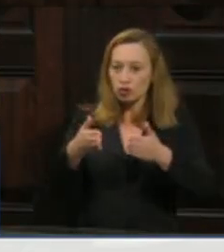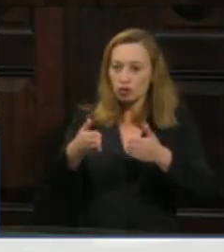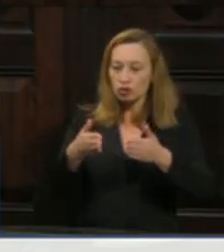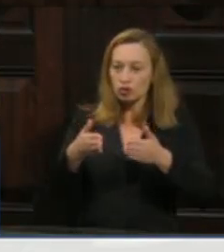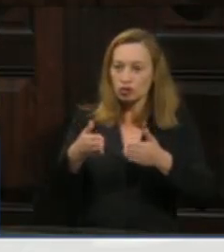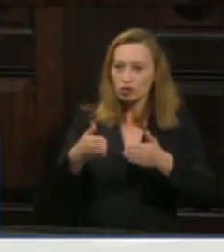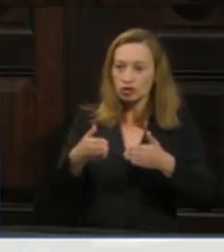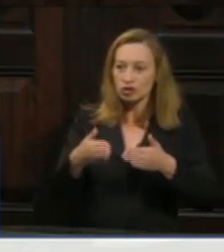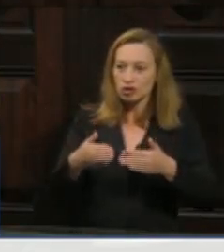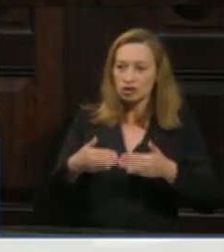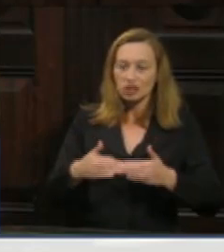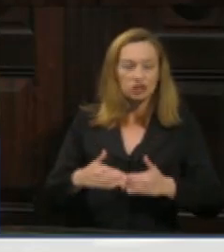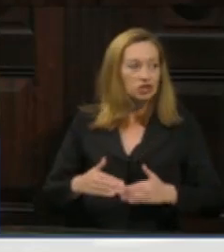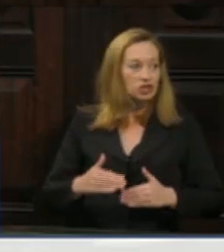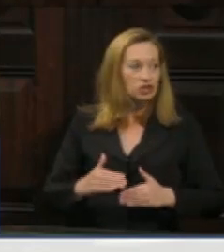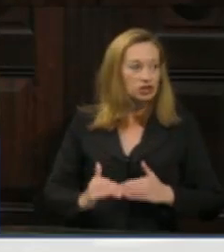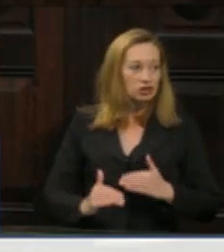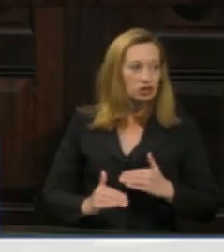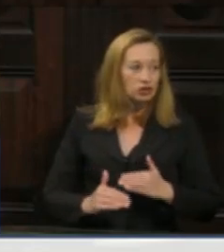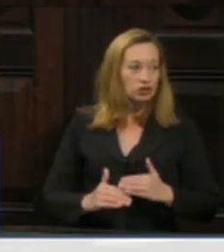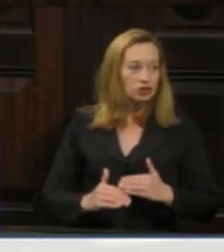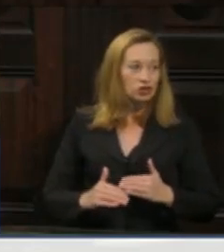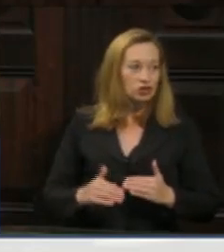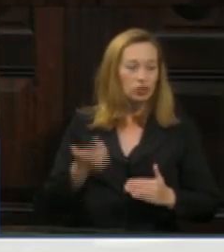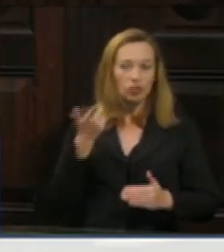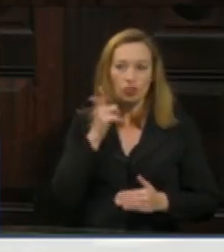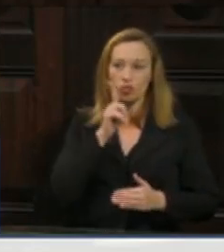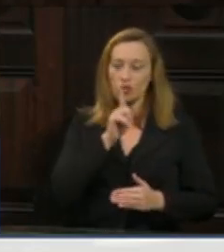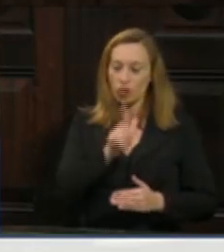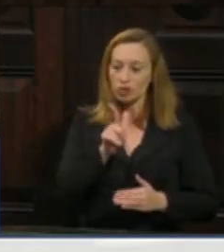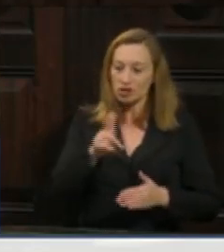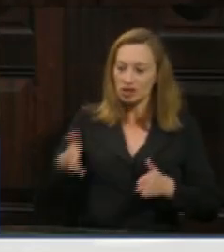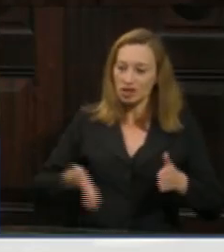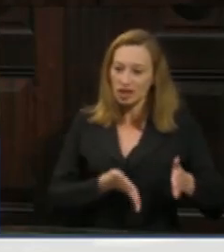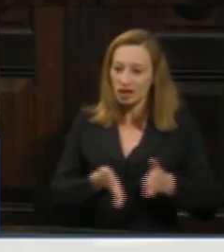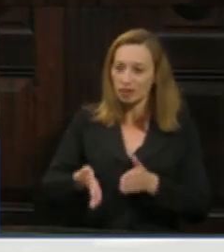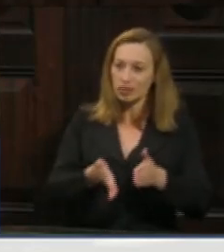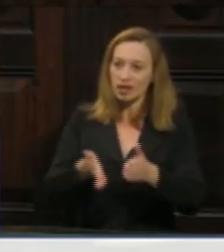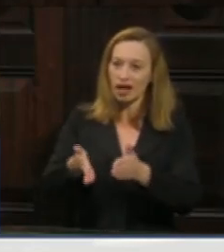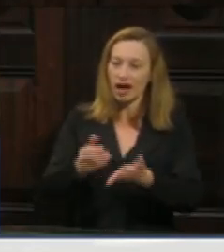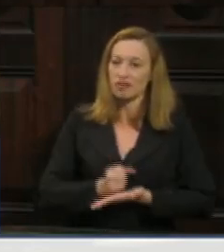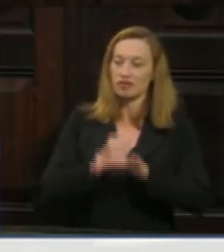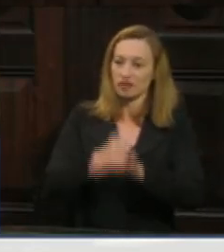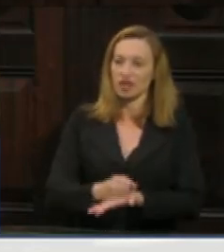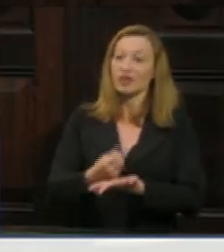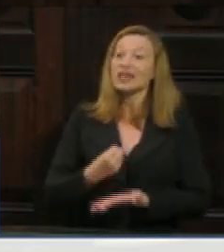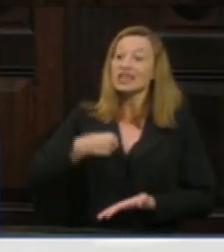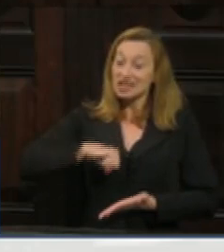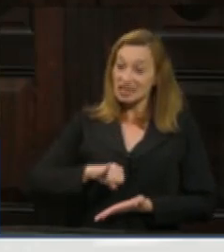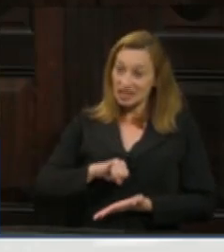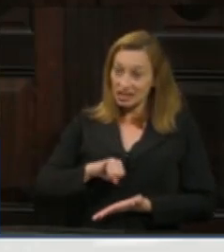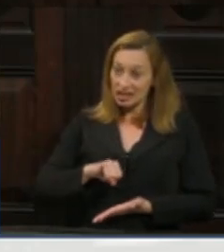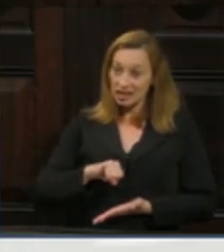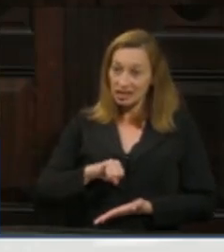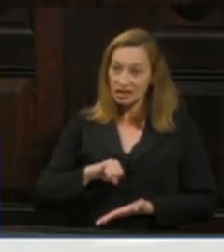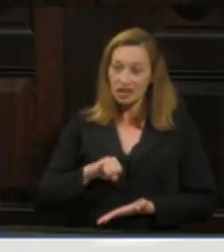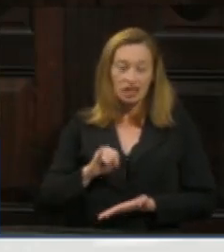é você estar atravessando, deputado Conte Bittencourt, que está sendo